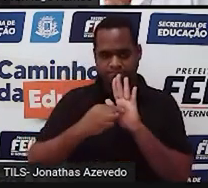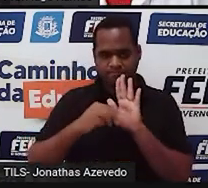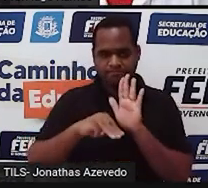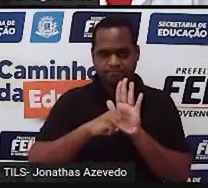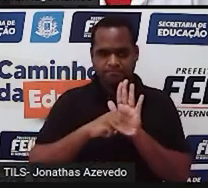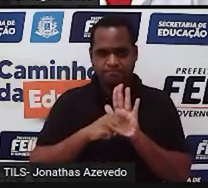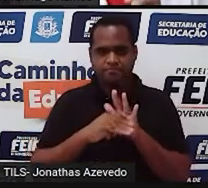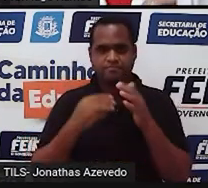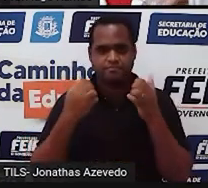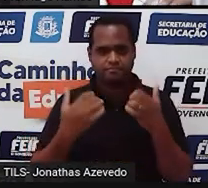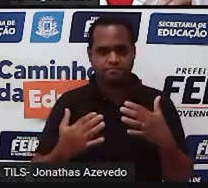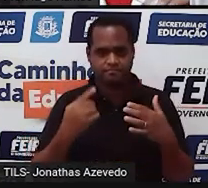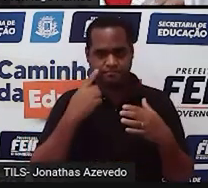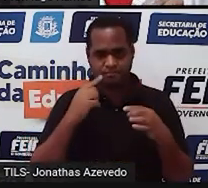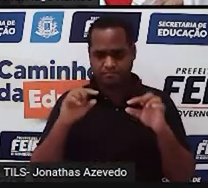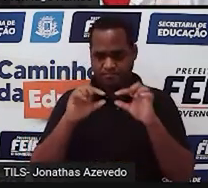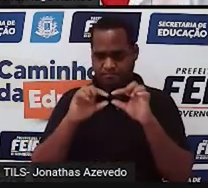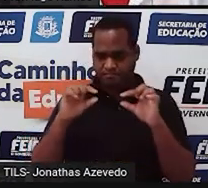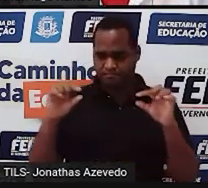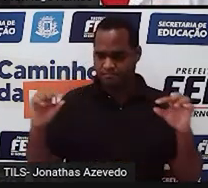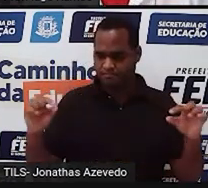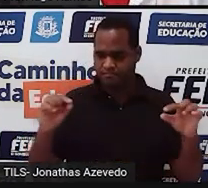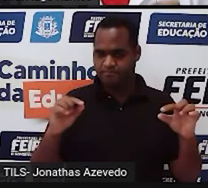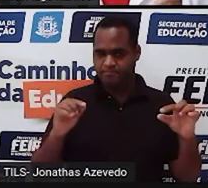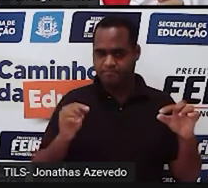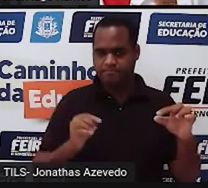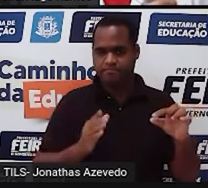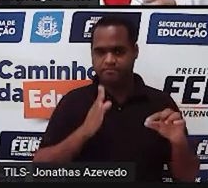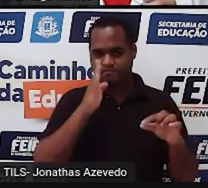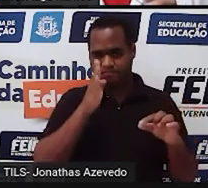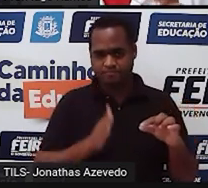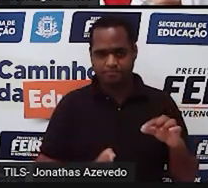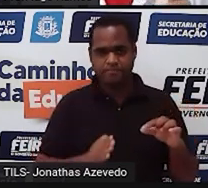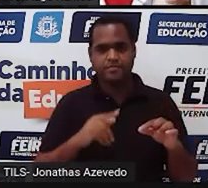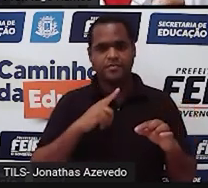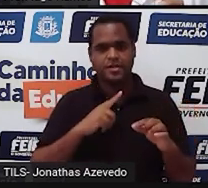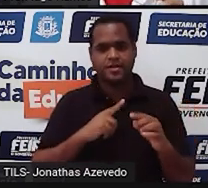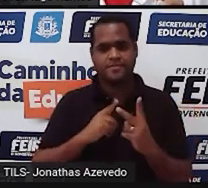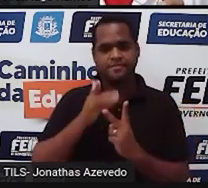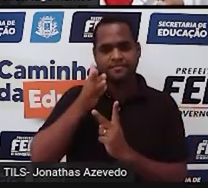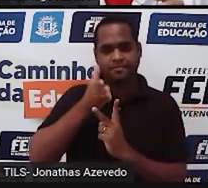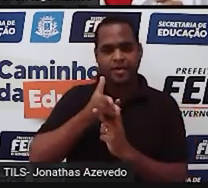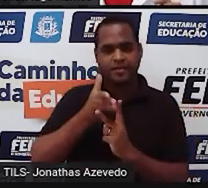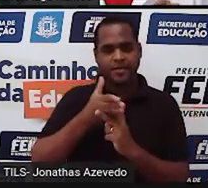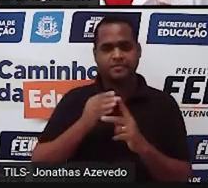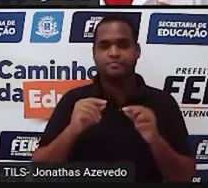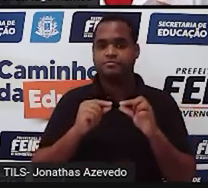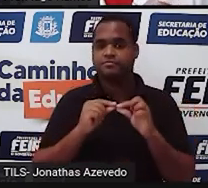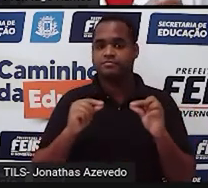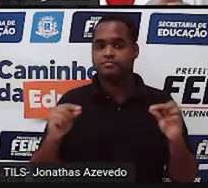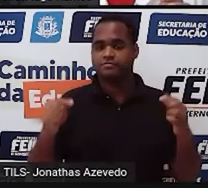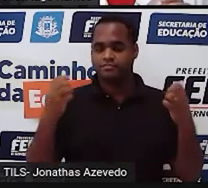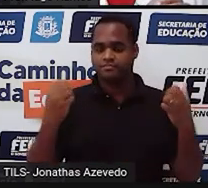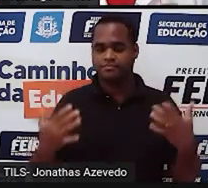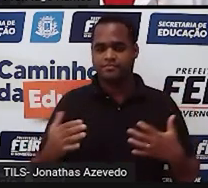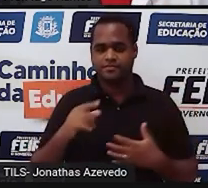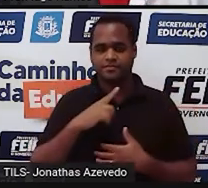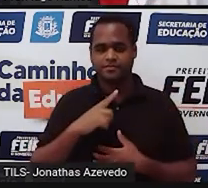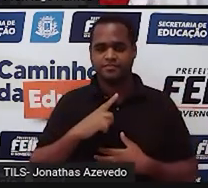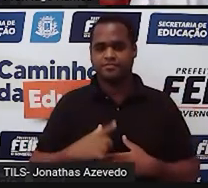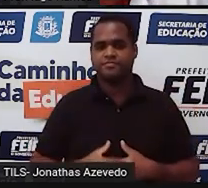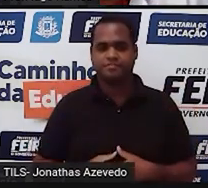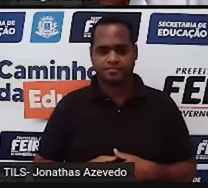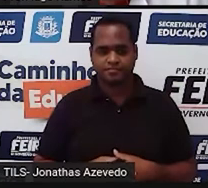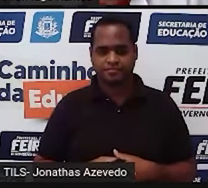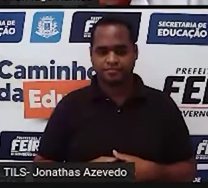divide o segmento em Duas Metades Esse é o ponto médio por isso que o nome dele é ponto médio Olha só na figura vou